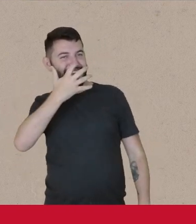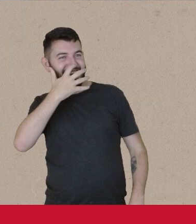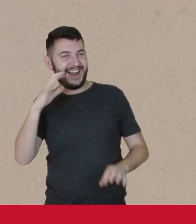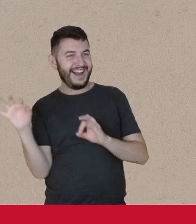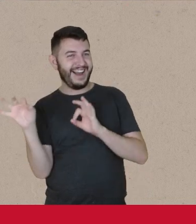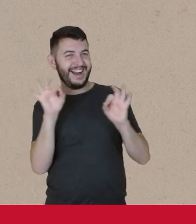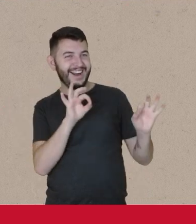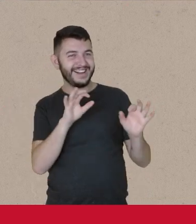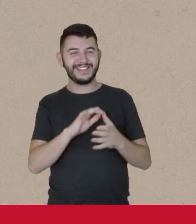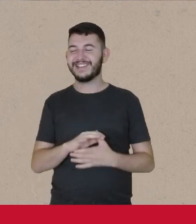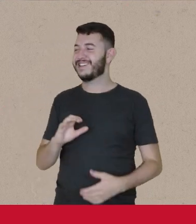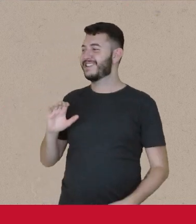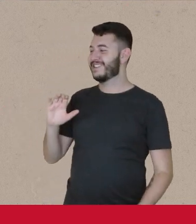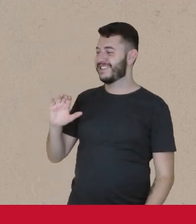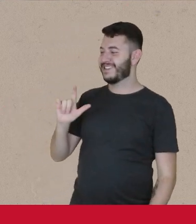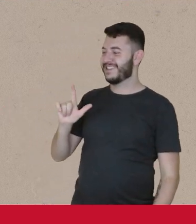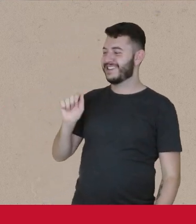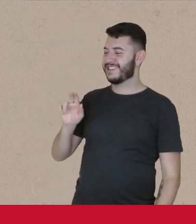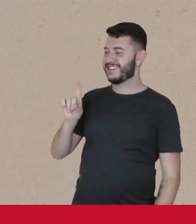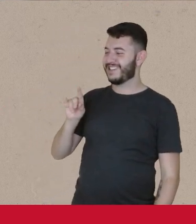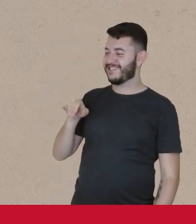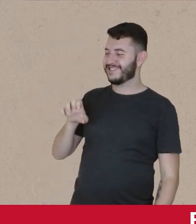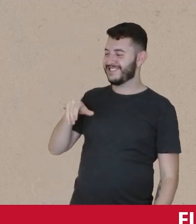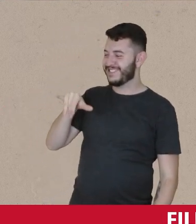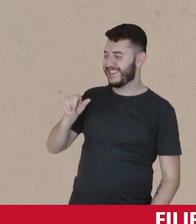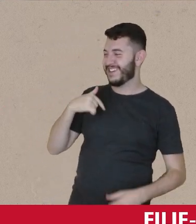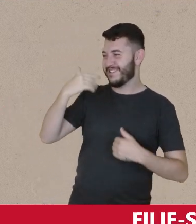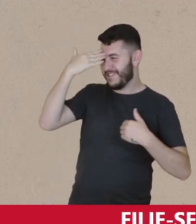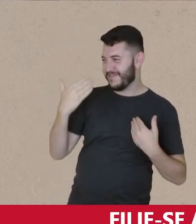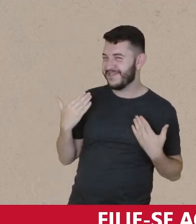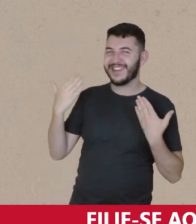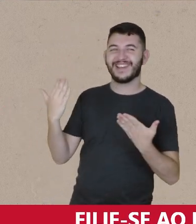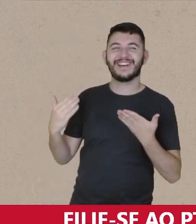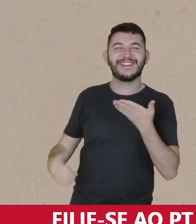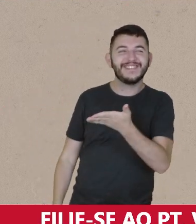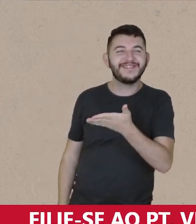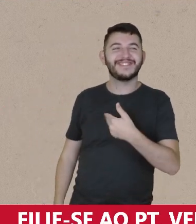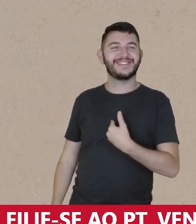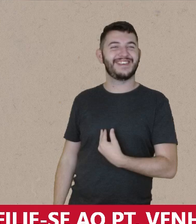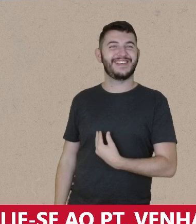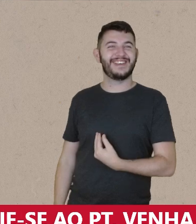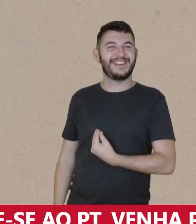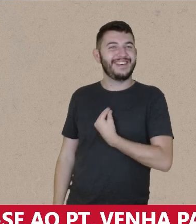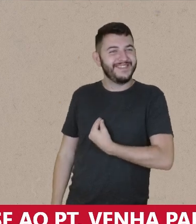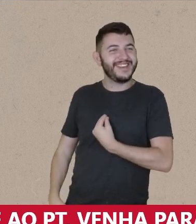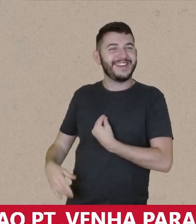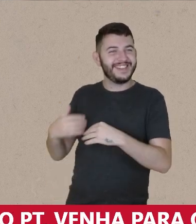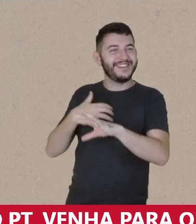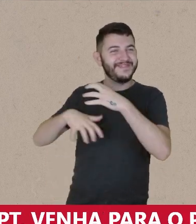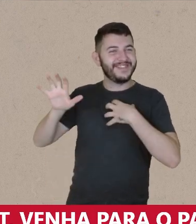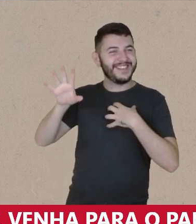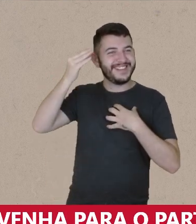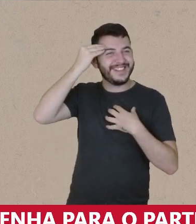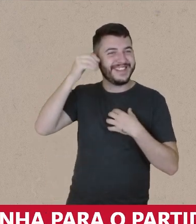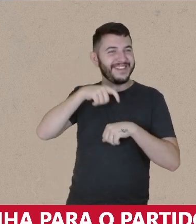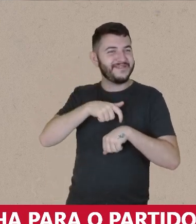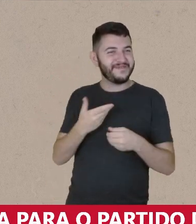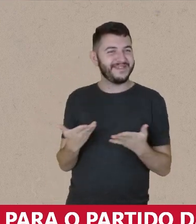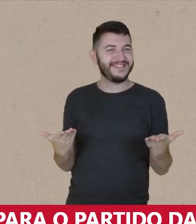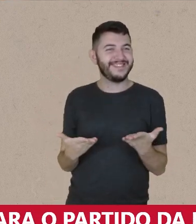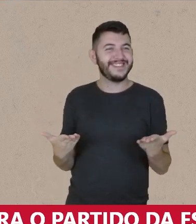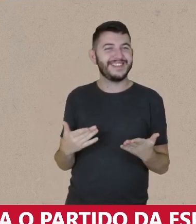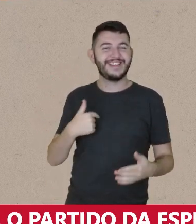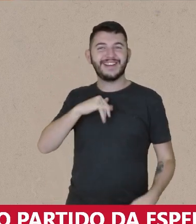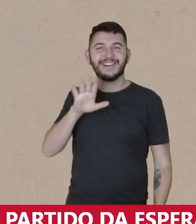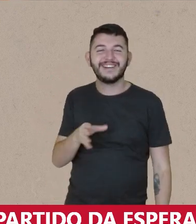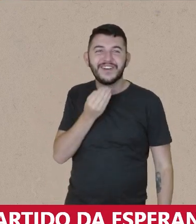Maravilha. Claudinei, obrigada aí pela sua... por você entender o nosso momento aqui. Então eu vou aproveitar e